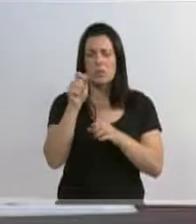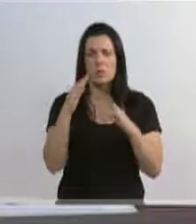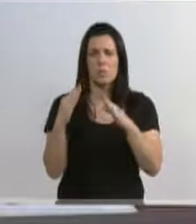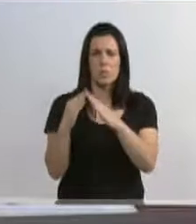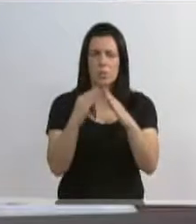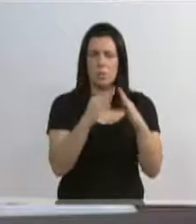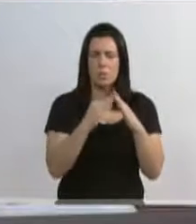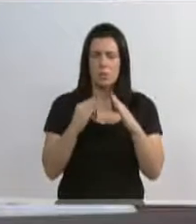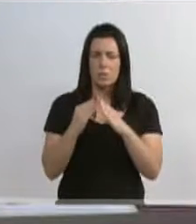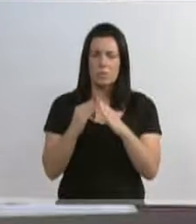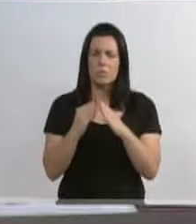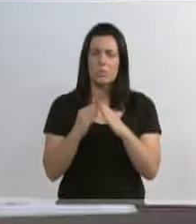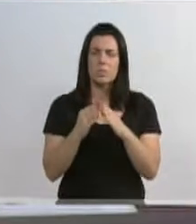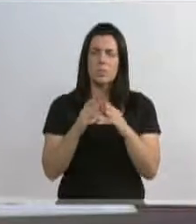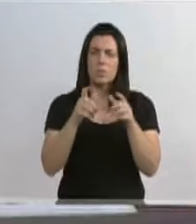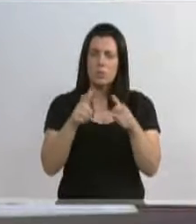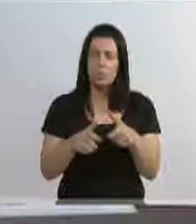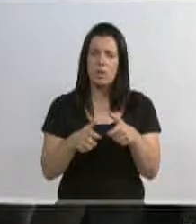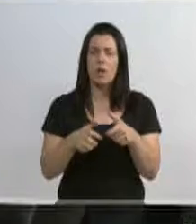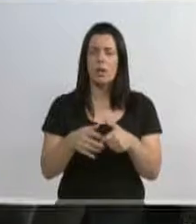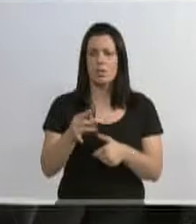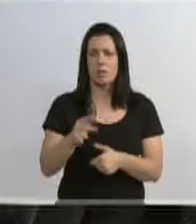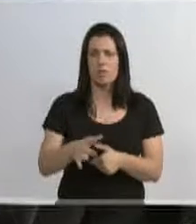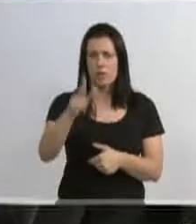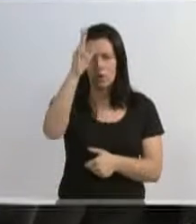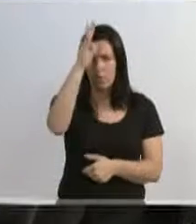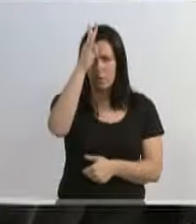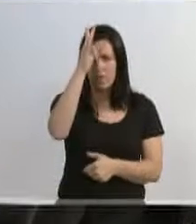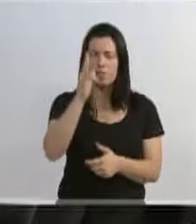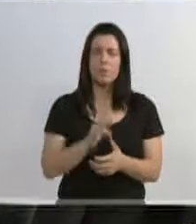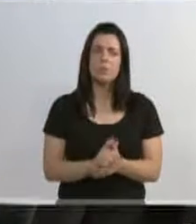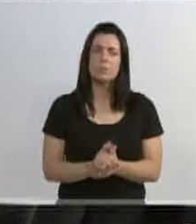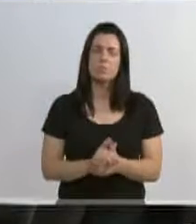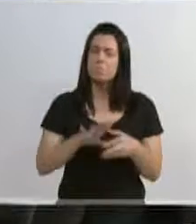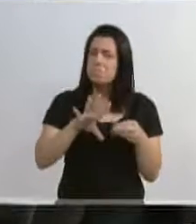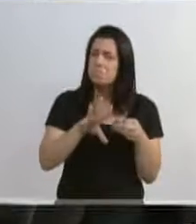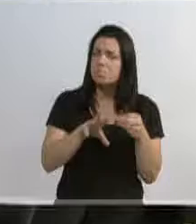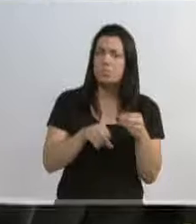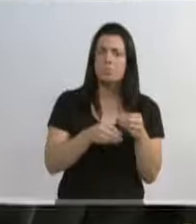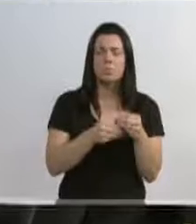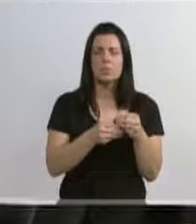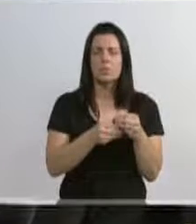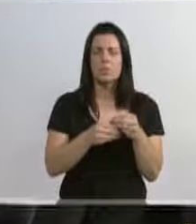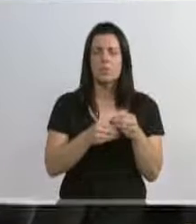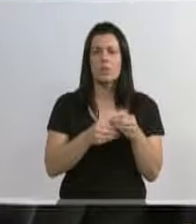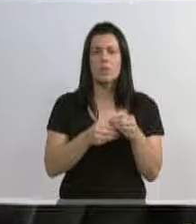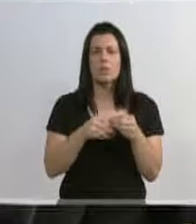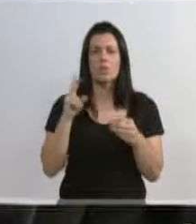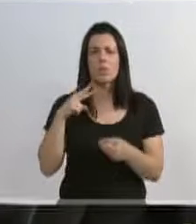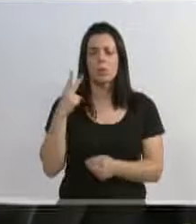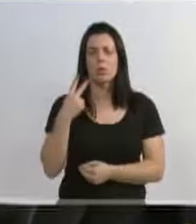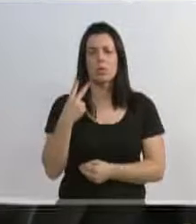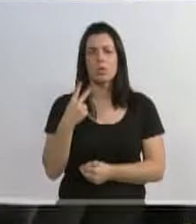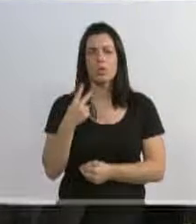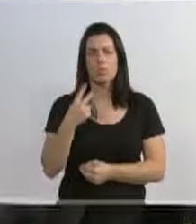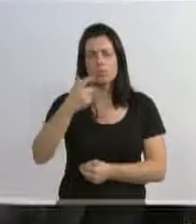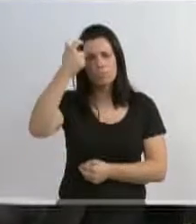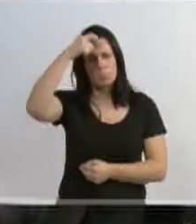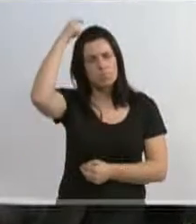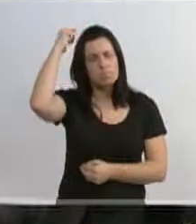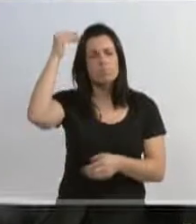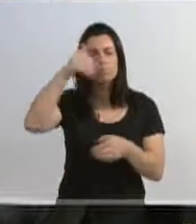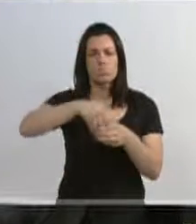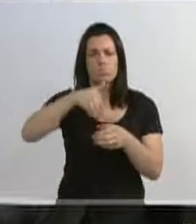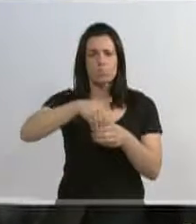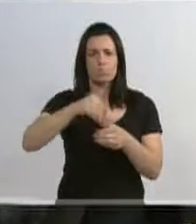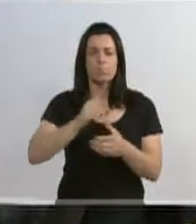Associação de Moradores do Distrito da Vila Itopava. A emenda é do vereador Adriano. Em